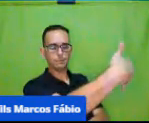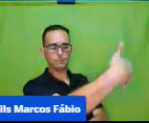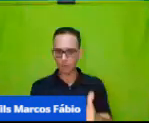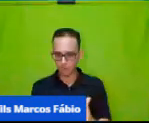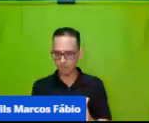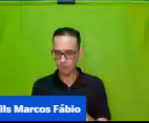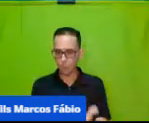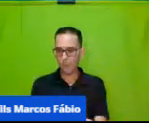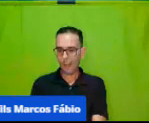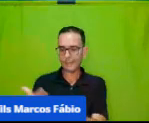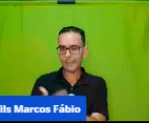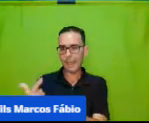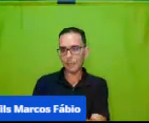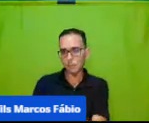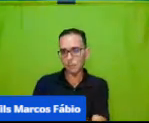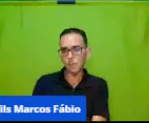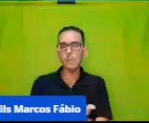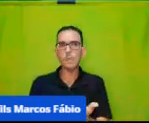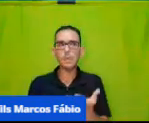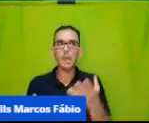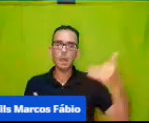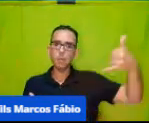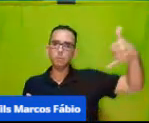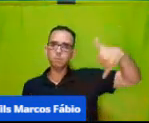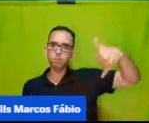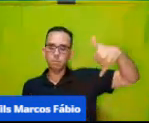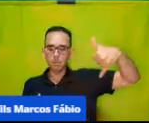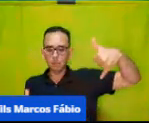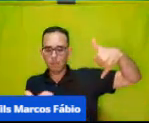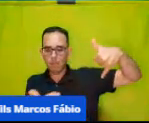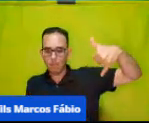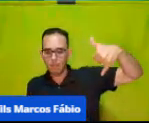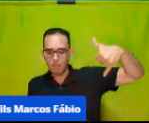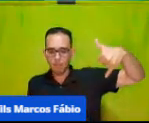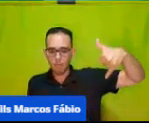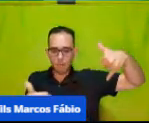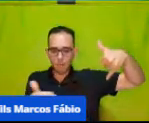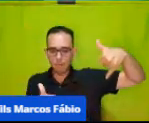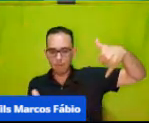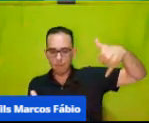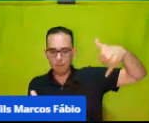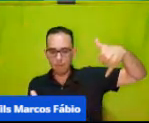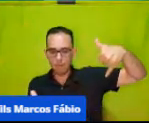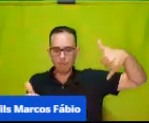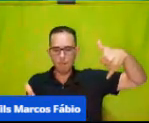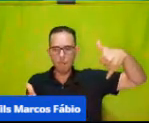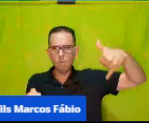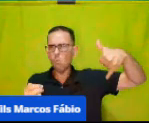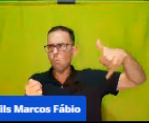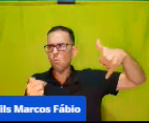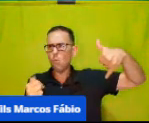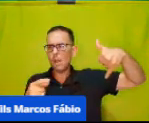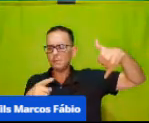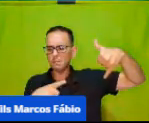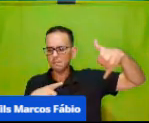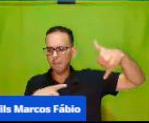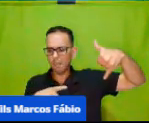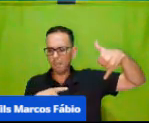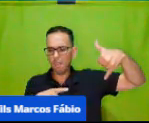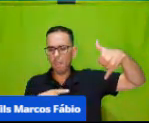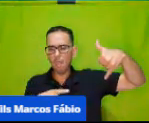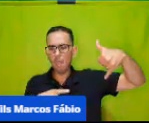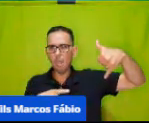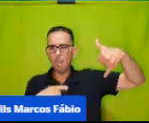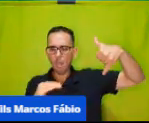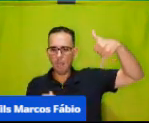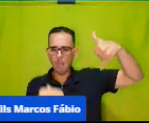para poder ele ficar ali gravando, ele vai ficar um pouquinho quase a altura da minha voz, né?